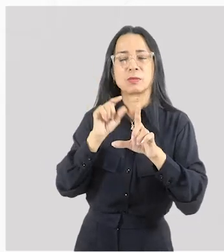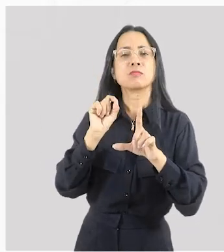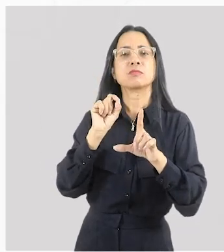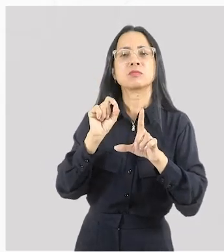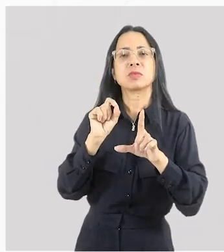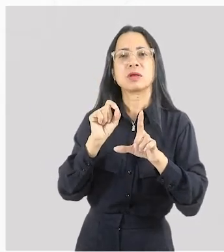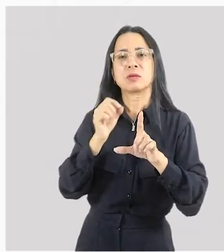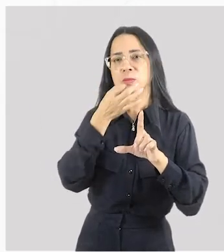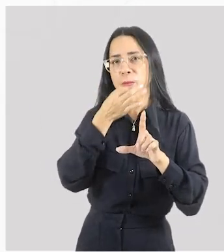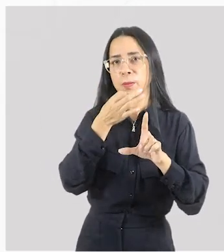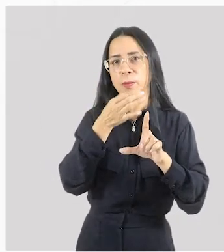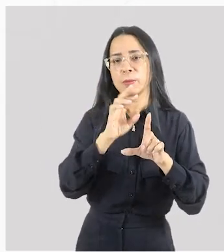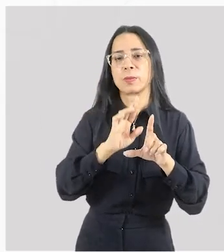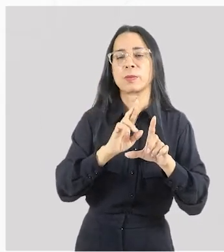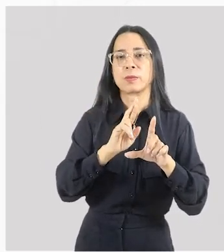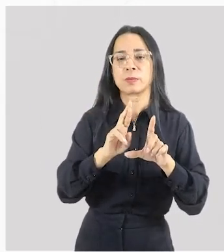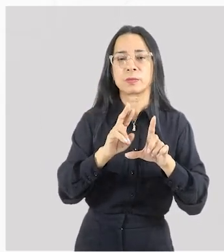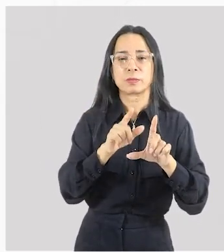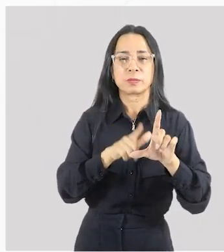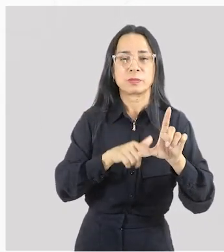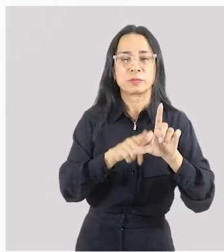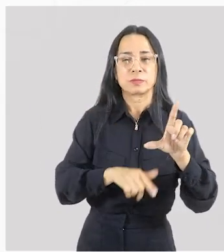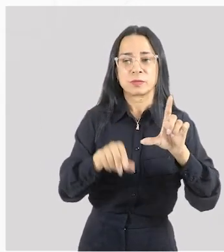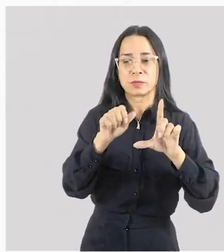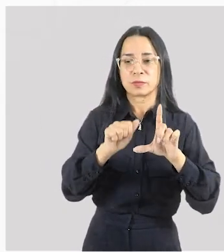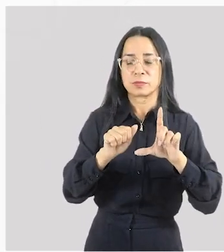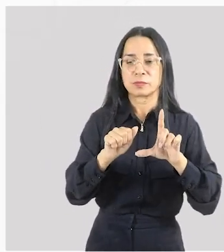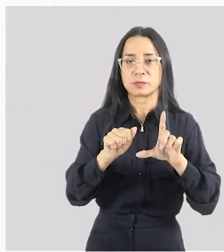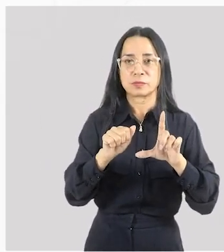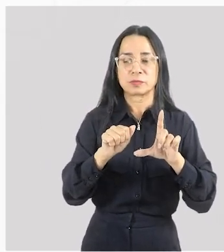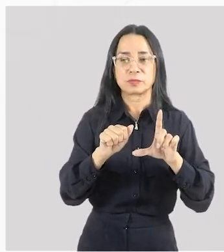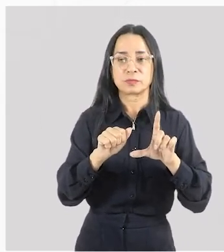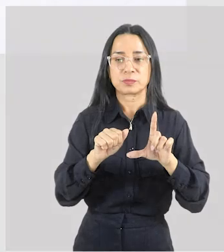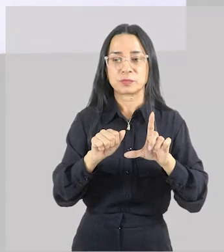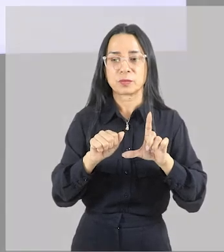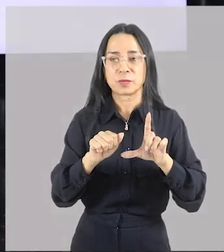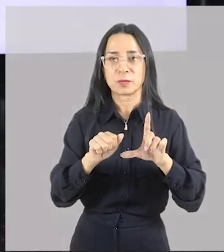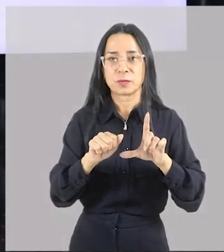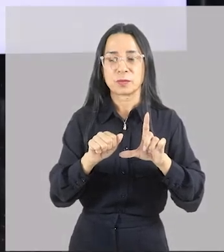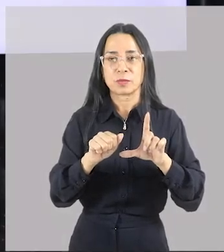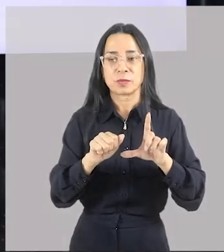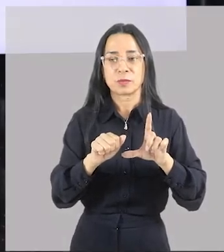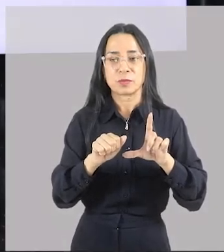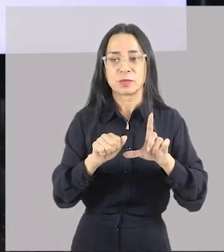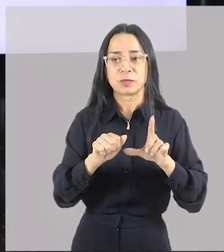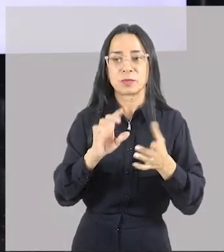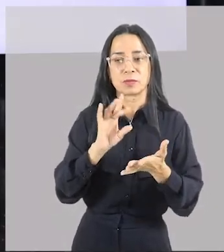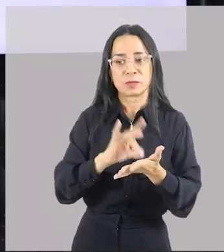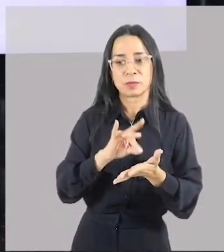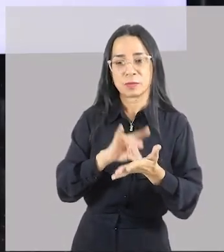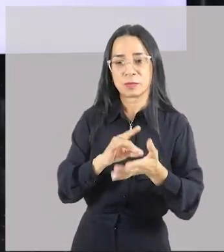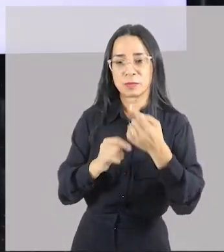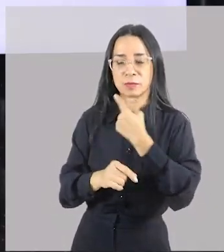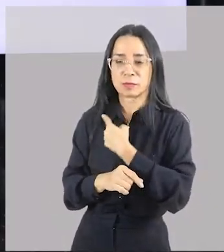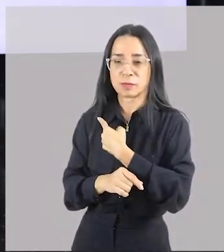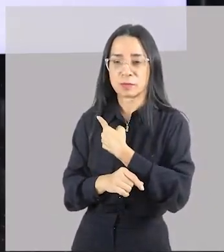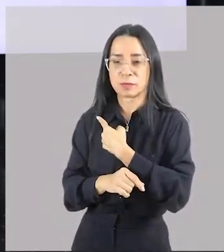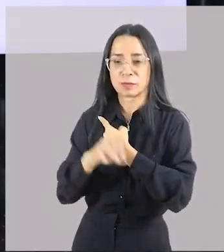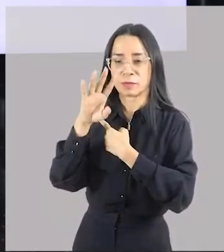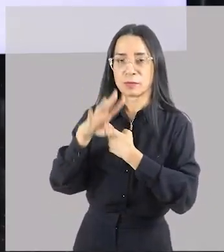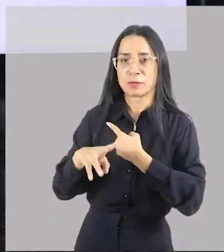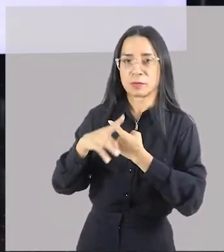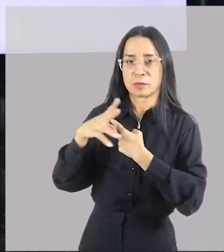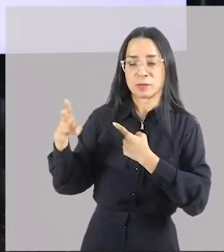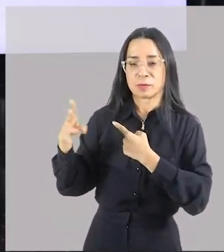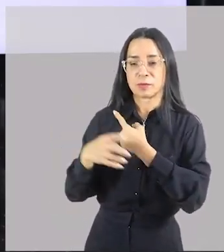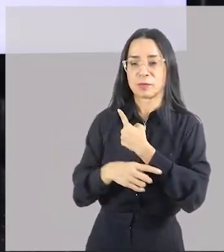segundo país com maior desigualdade na distribuição de renda dentre os países do G20. É verdade, vamos voltar aqui, ó. O